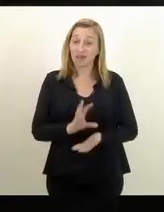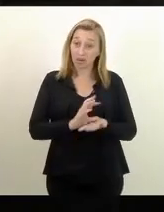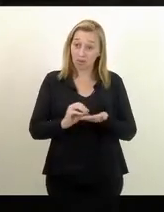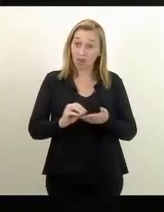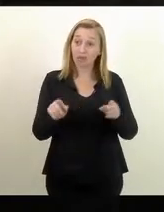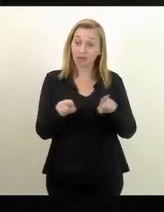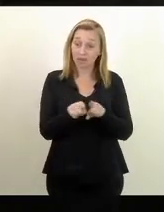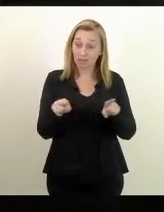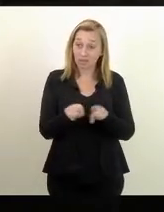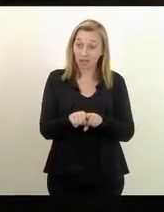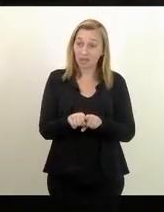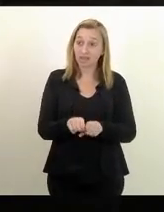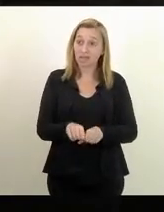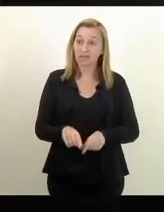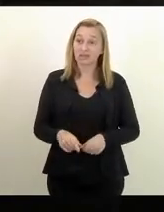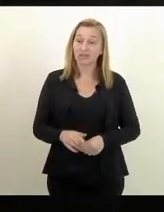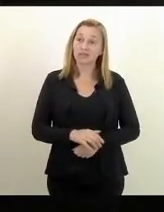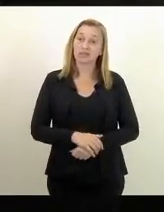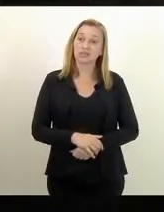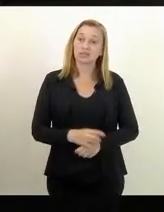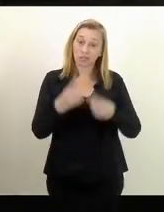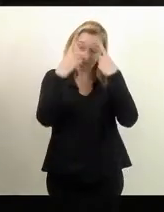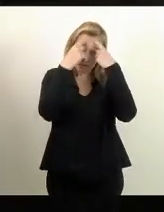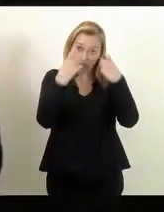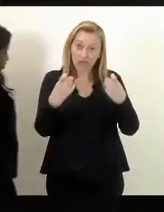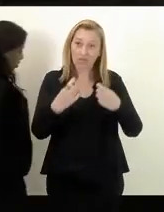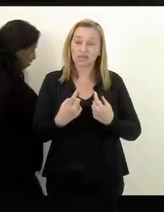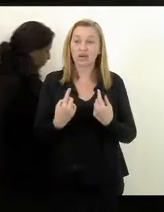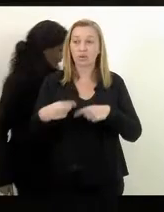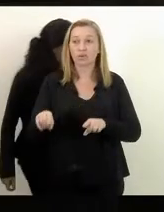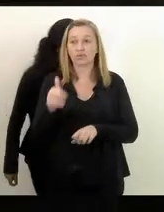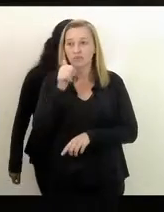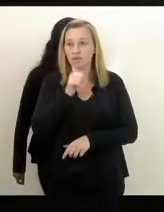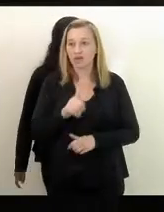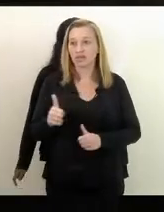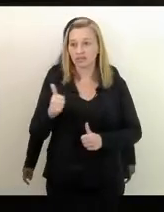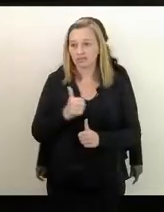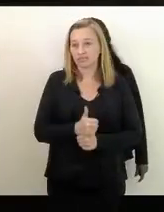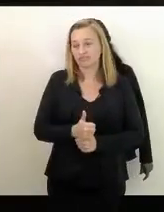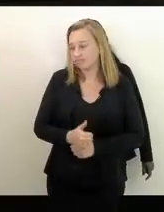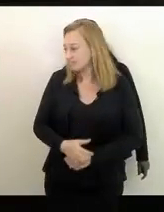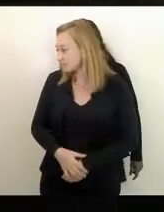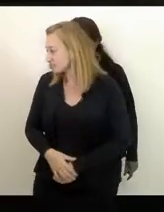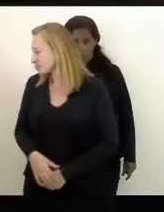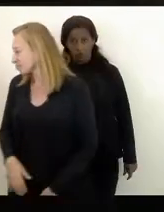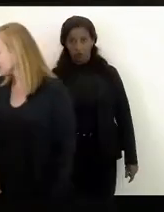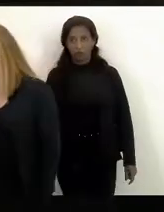também um projeto de vossa excelência que trata sobre a violência contra a mulher a violência doméstica